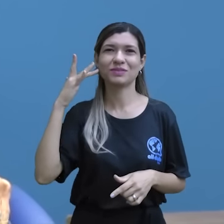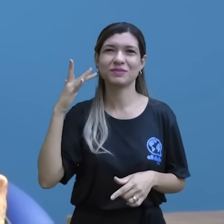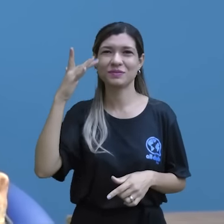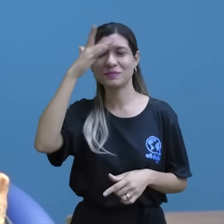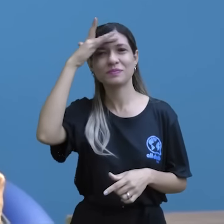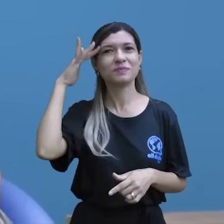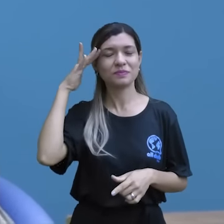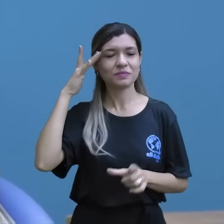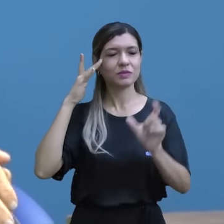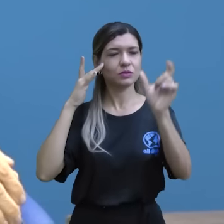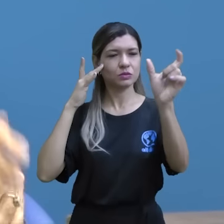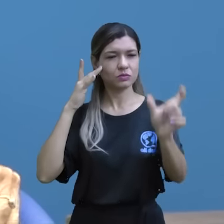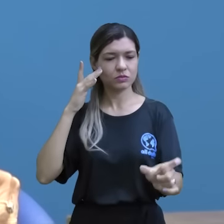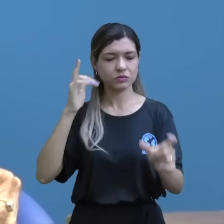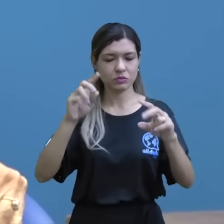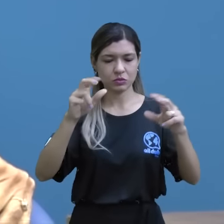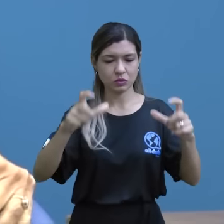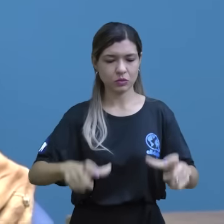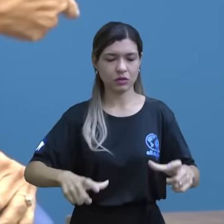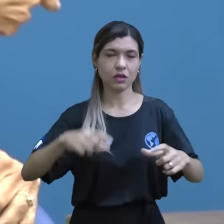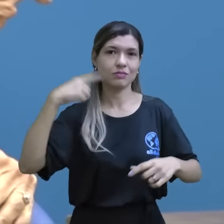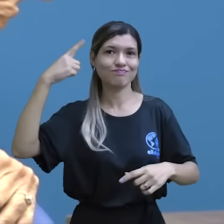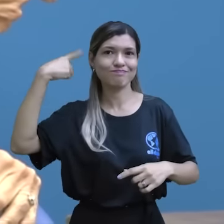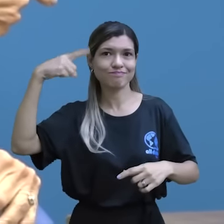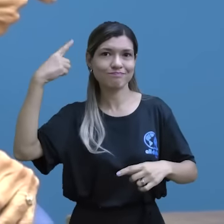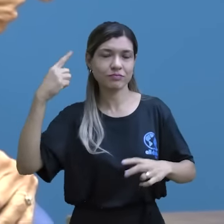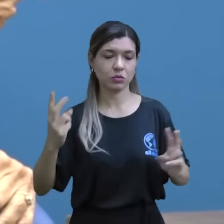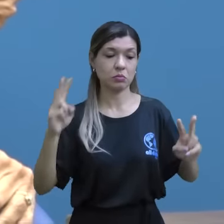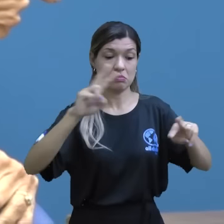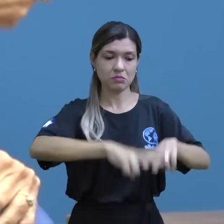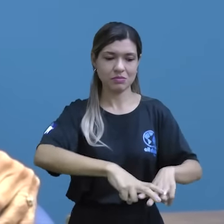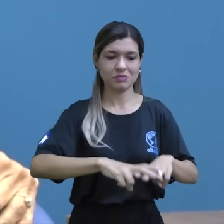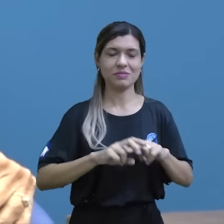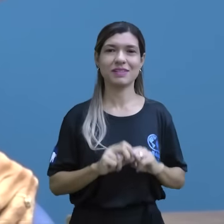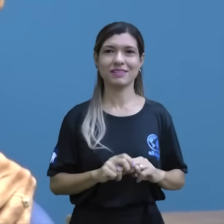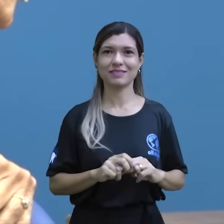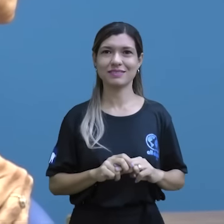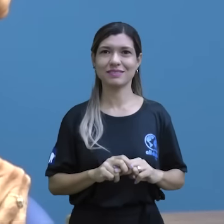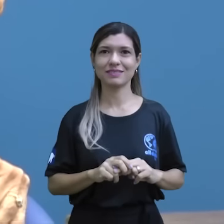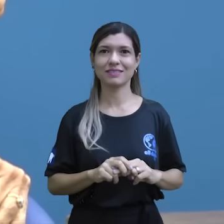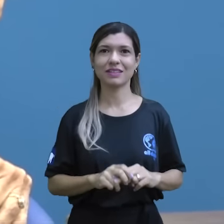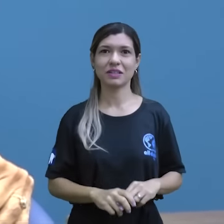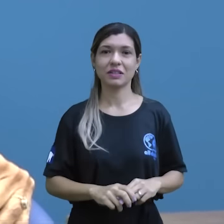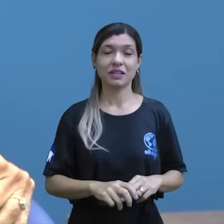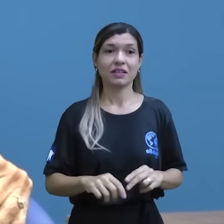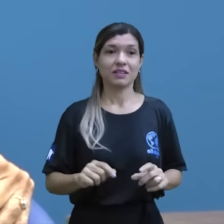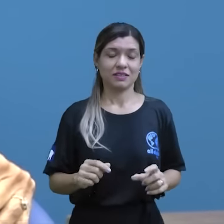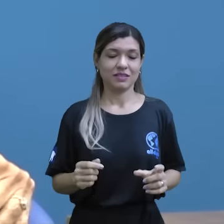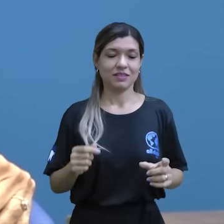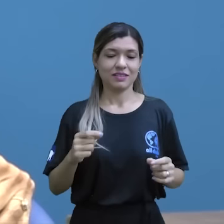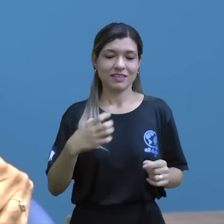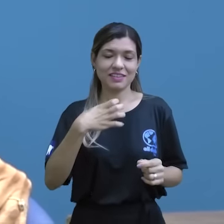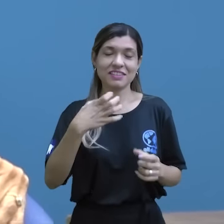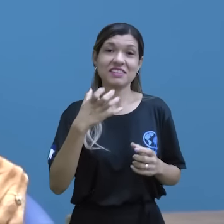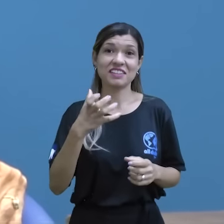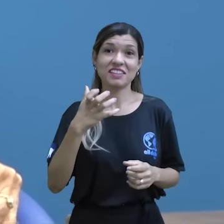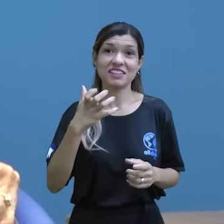se internado no hospício para melhor estudar o hospício. Esse é Lima. Esse é Lima que